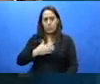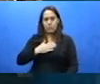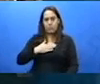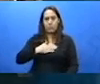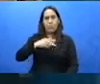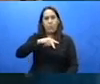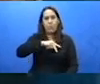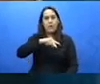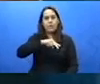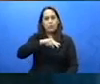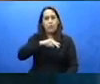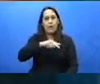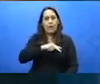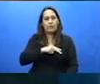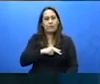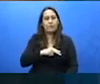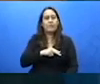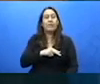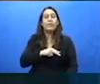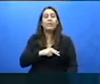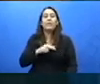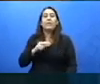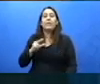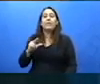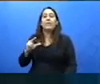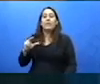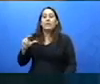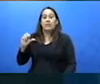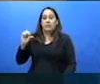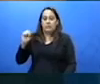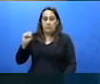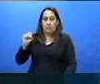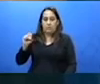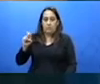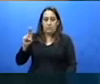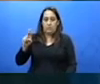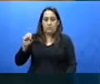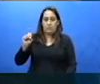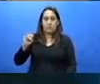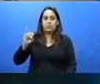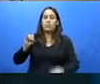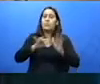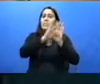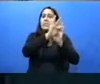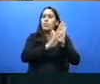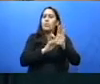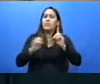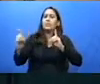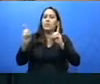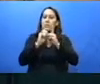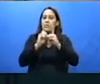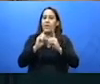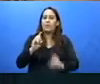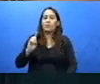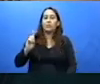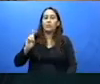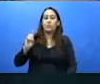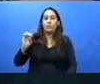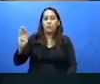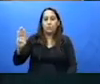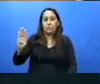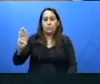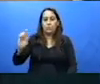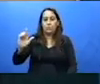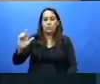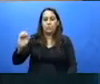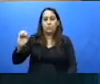pessoa. A Suzy é minha. Onde que eu encontro esse texto? No blog das letrinhas,